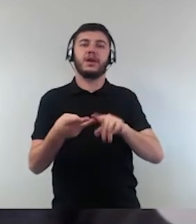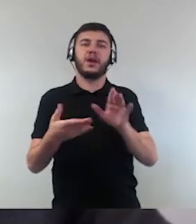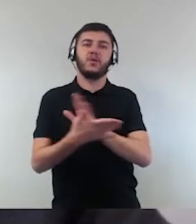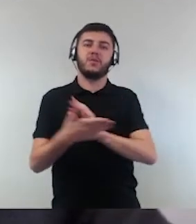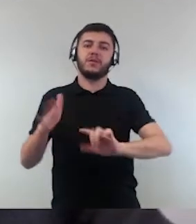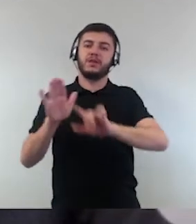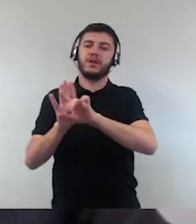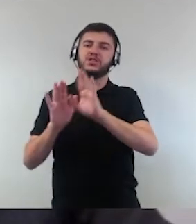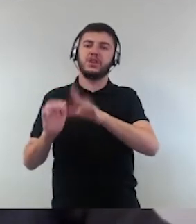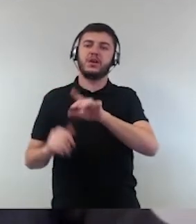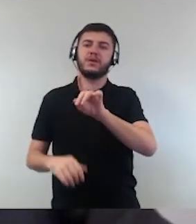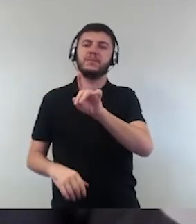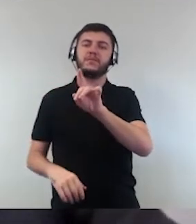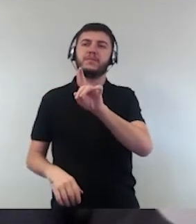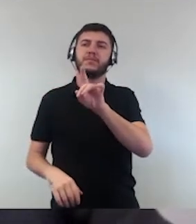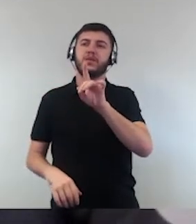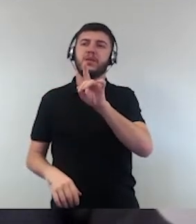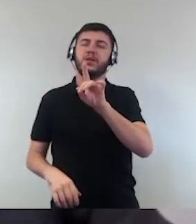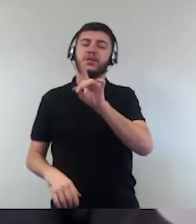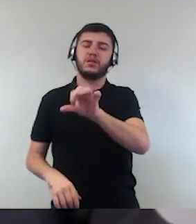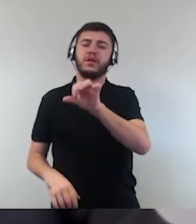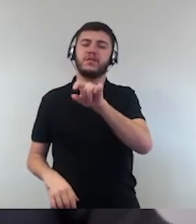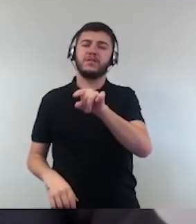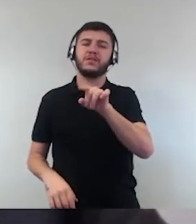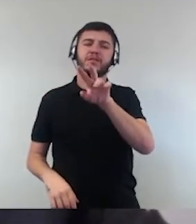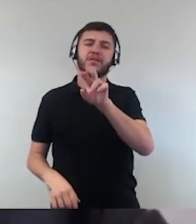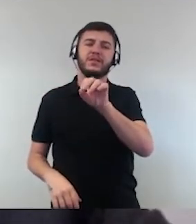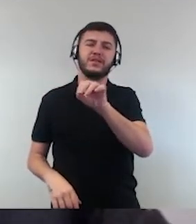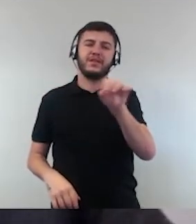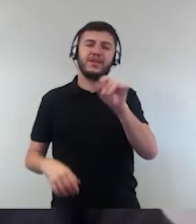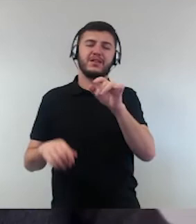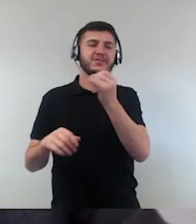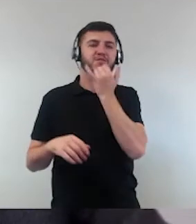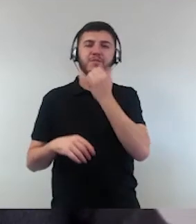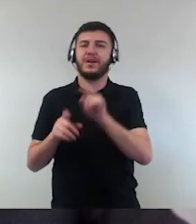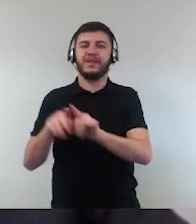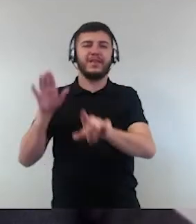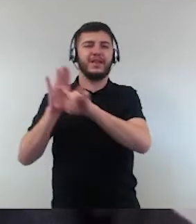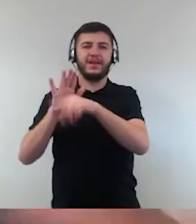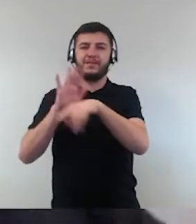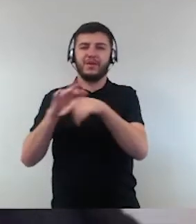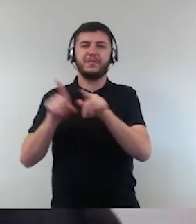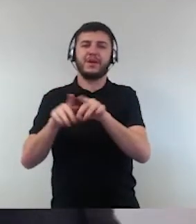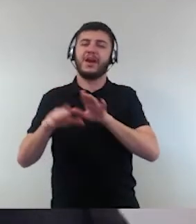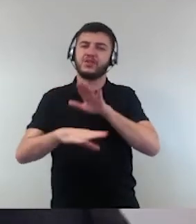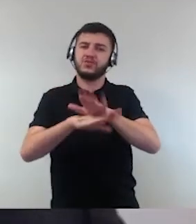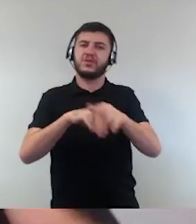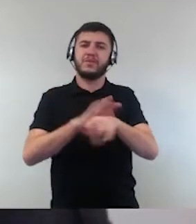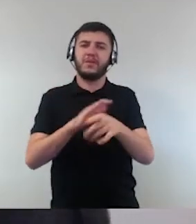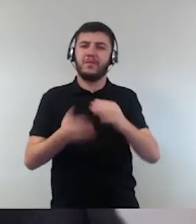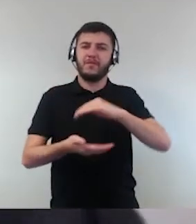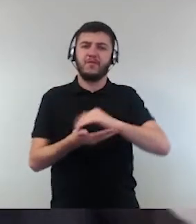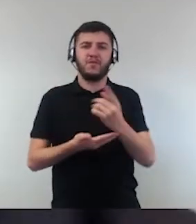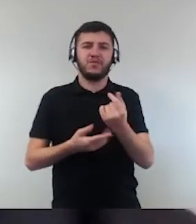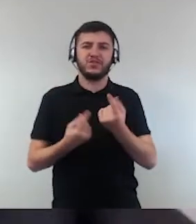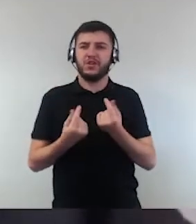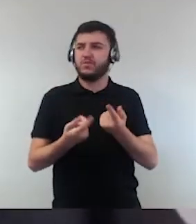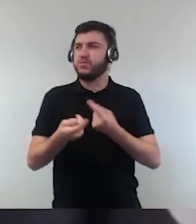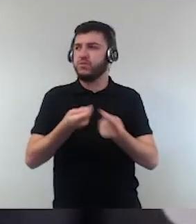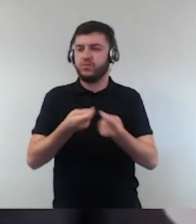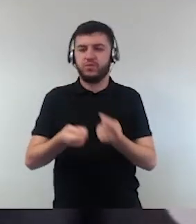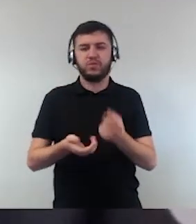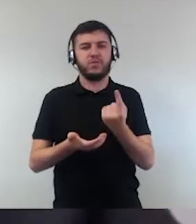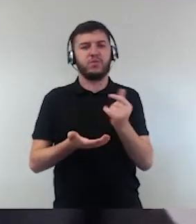até caducou agora. Aí eu fico... Ainda bem que tem aquela jurisprudência, né, que quando a medida provisória caduca, vale os efeitos, né, os efeitos permanecem,